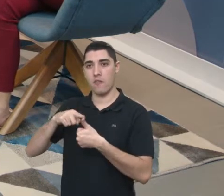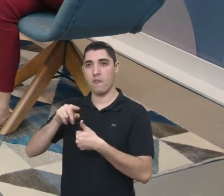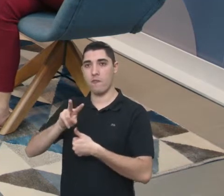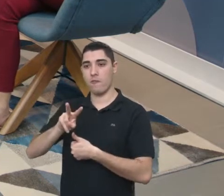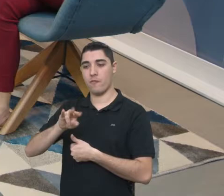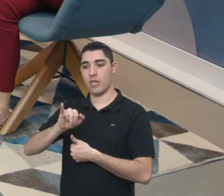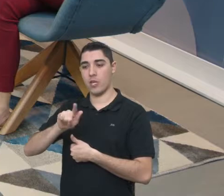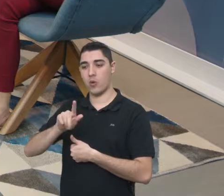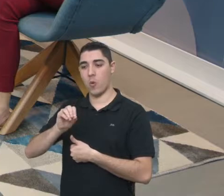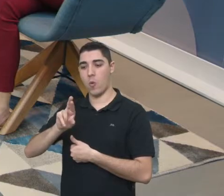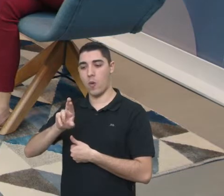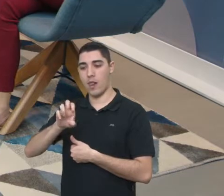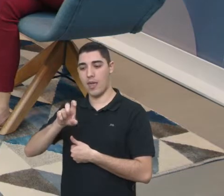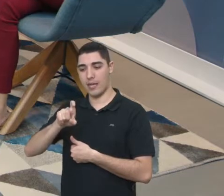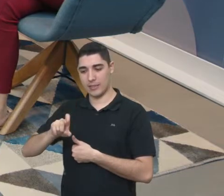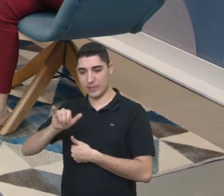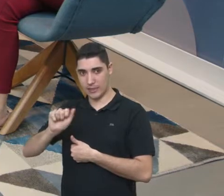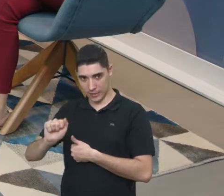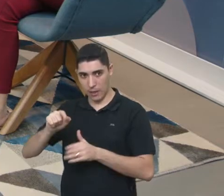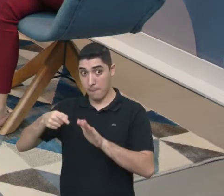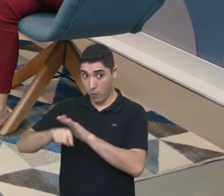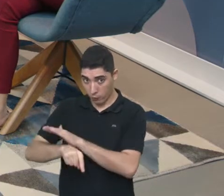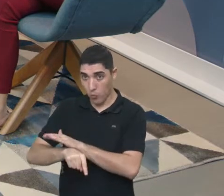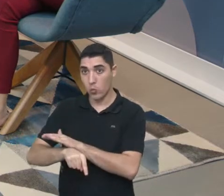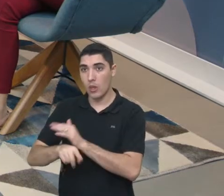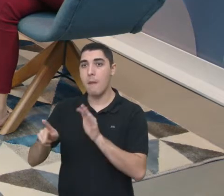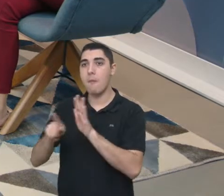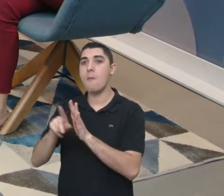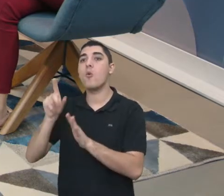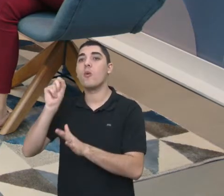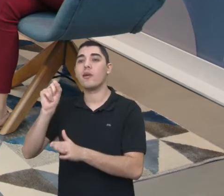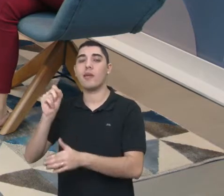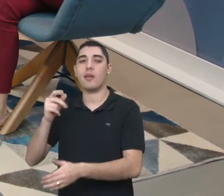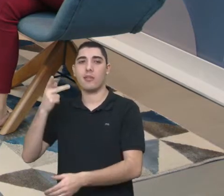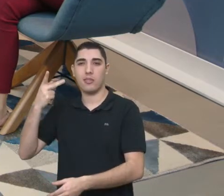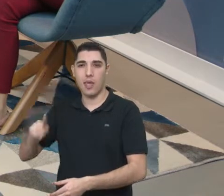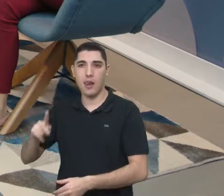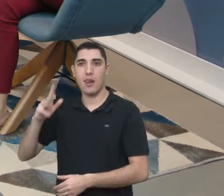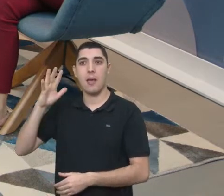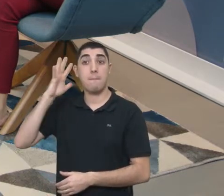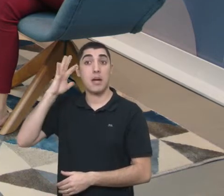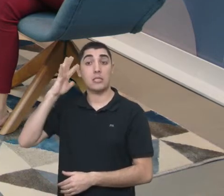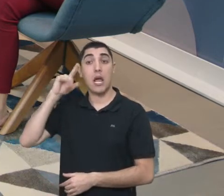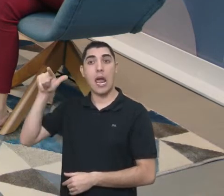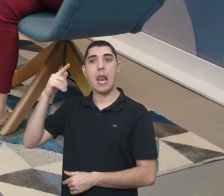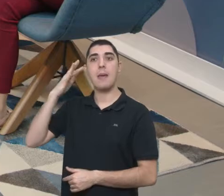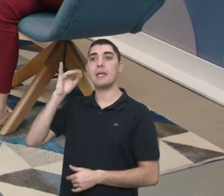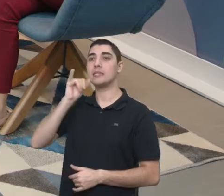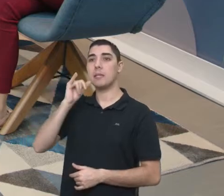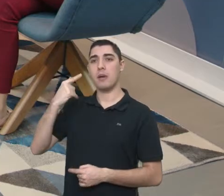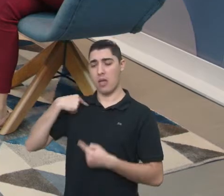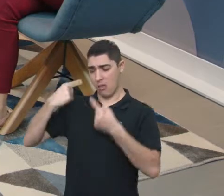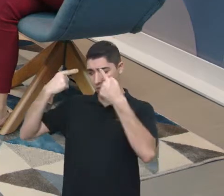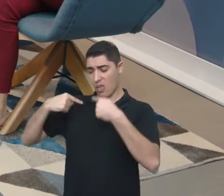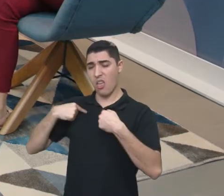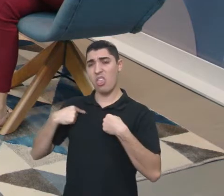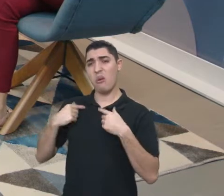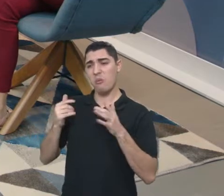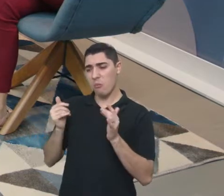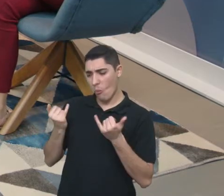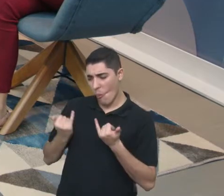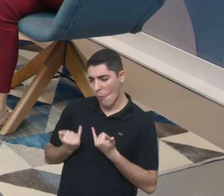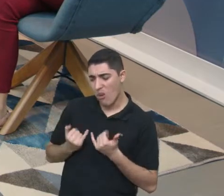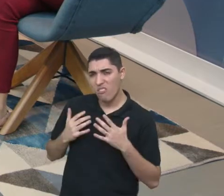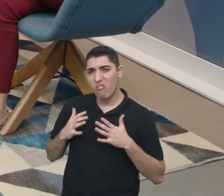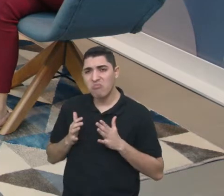a vigorexia nervosa, que é uma questão muito ligada à massa muscular, né? A pessoa, ela se sentir sempre pequena demais, né? Ela quer